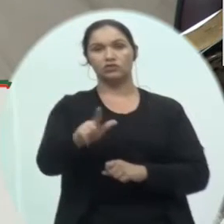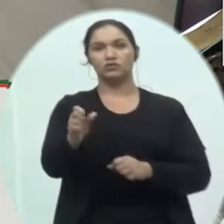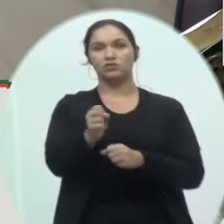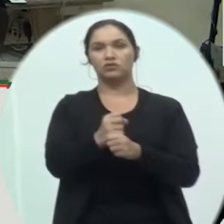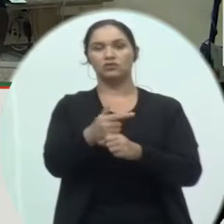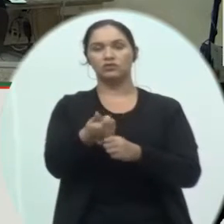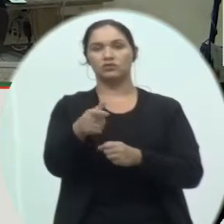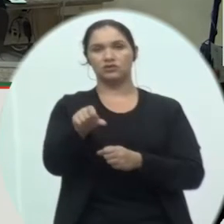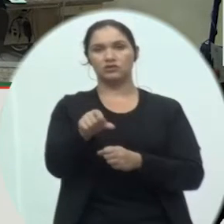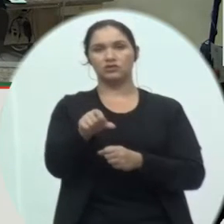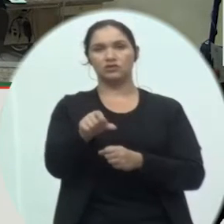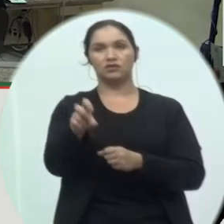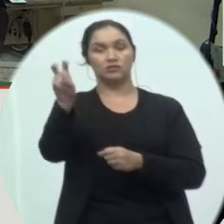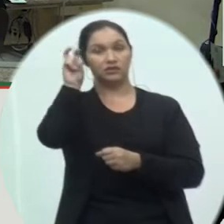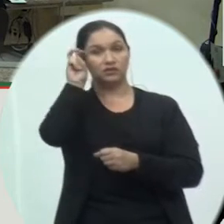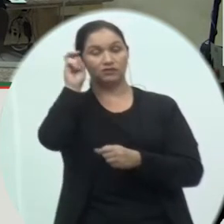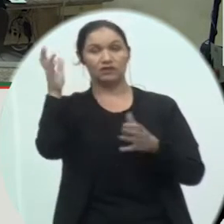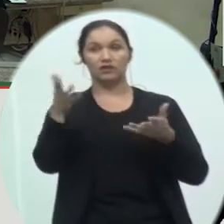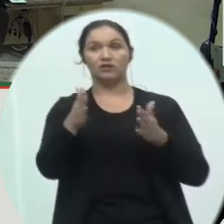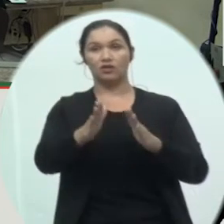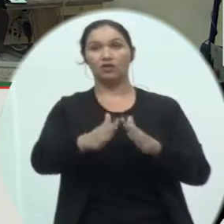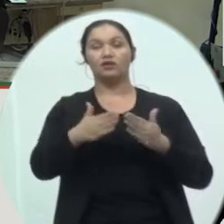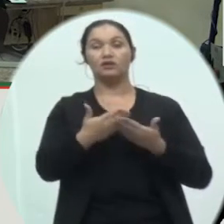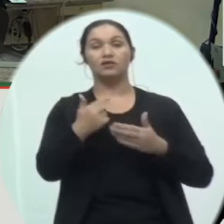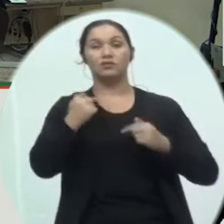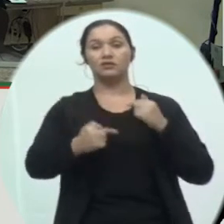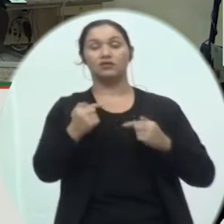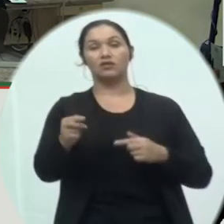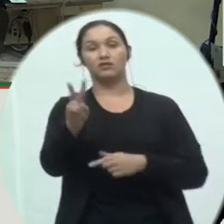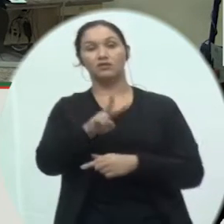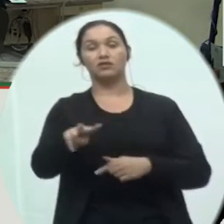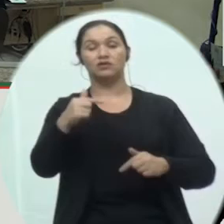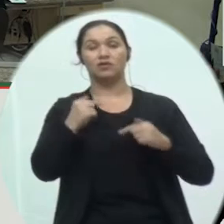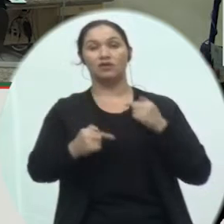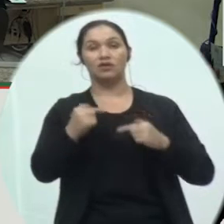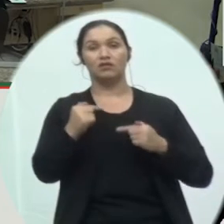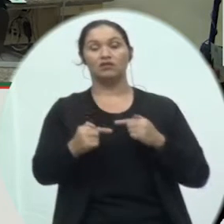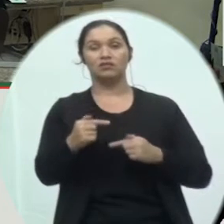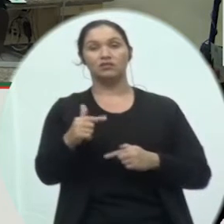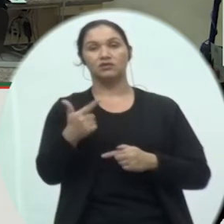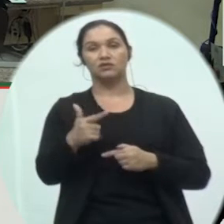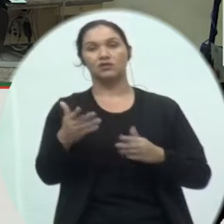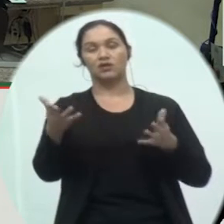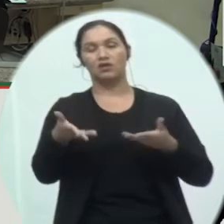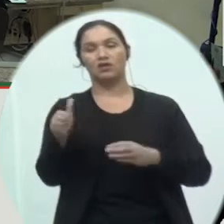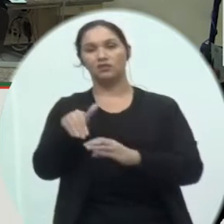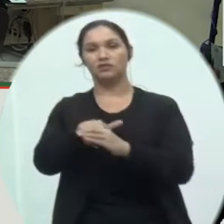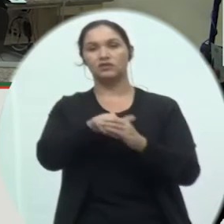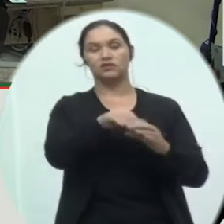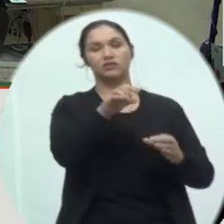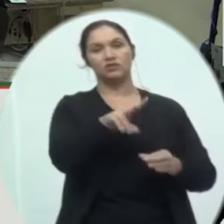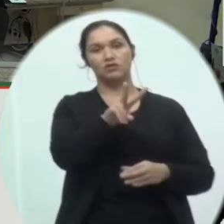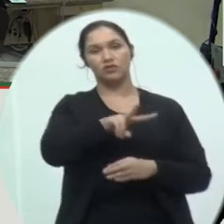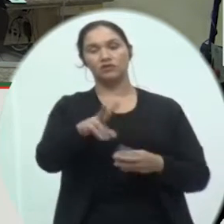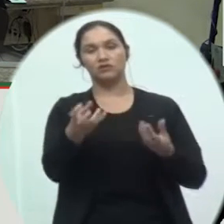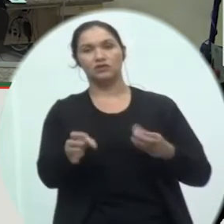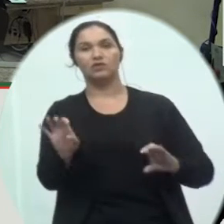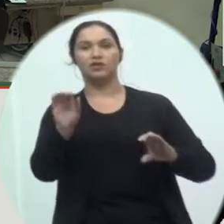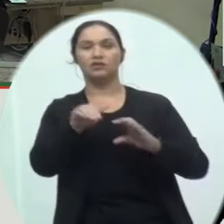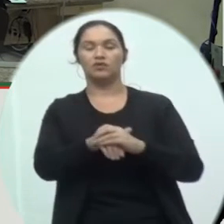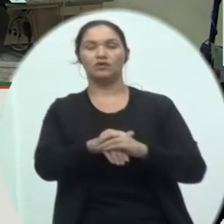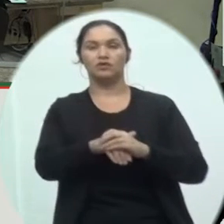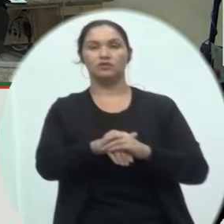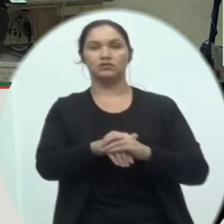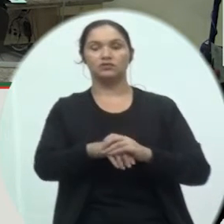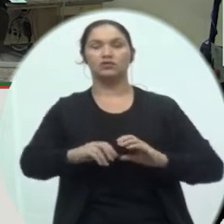O requerimento está em discussão. Não havendo quem queira discutir, está em votação. Os favoráveis permaneçam como estão. Os contrários